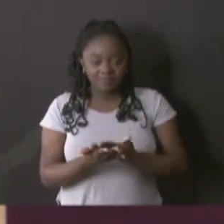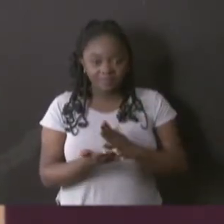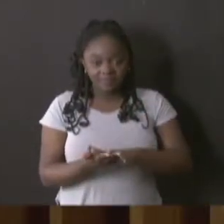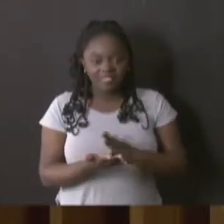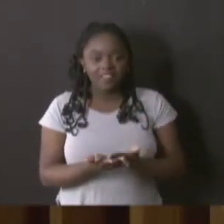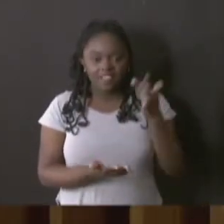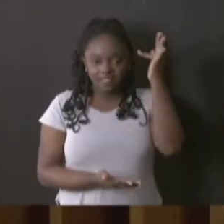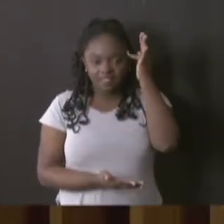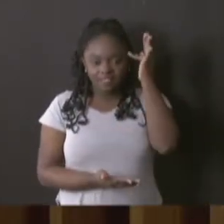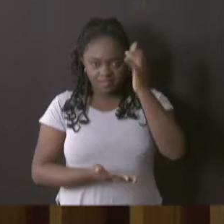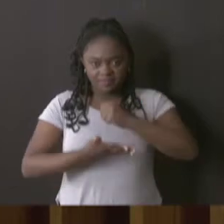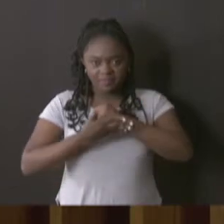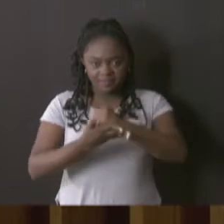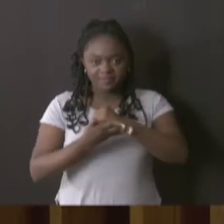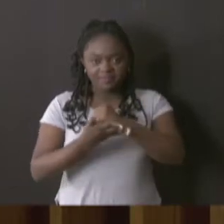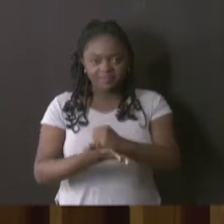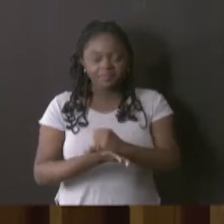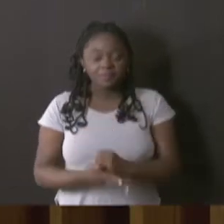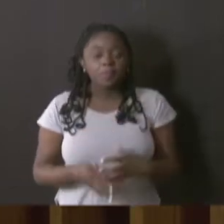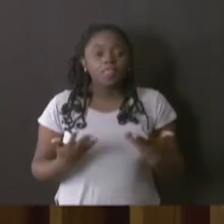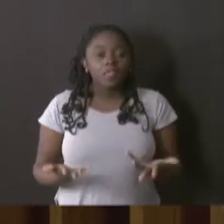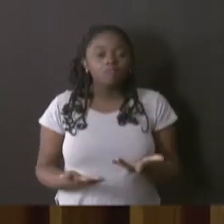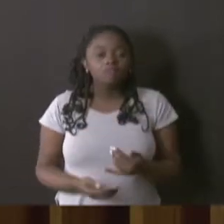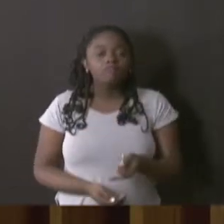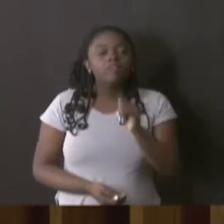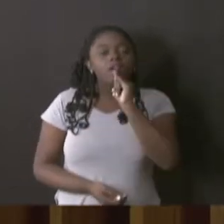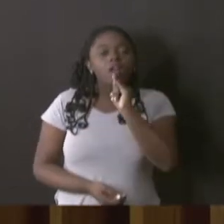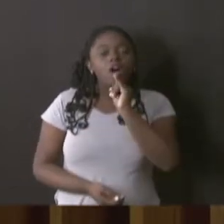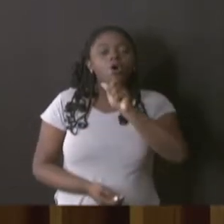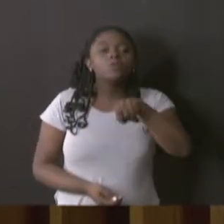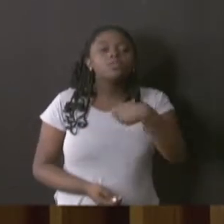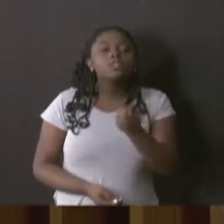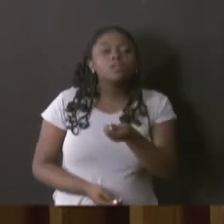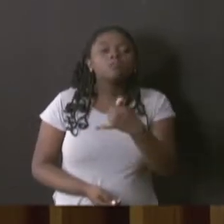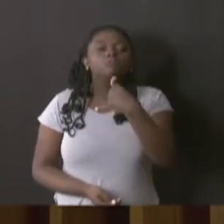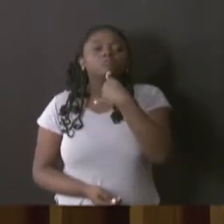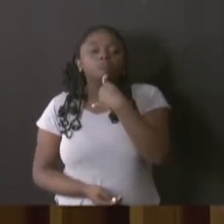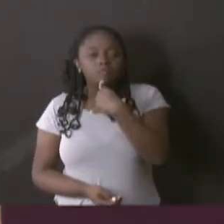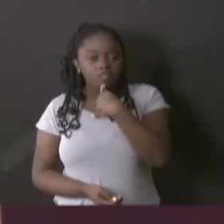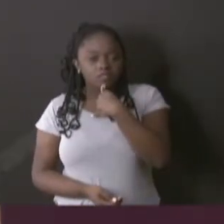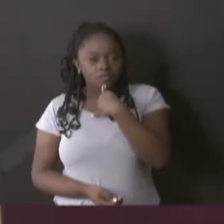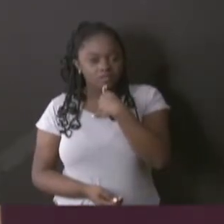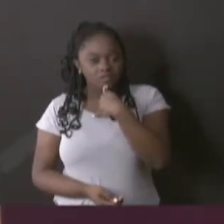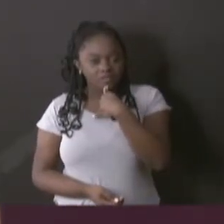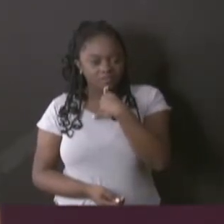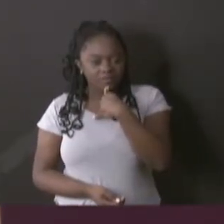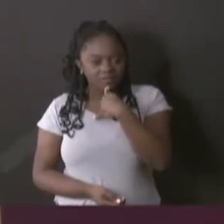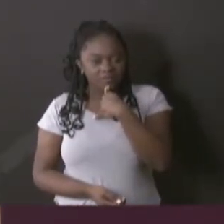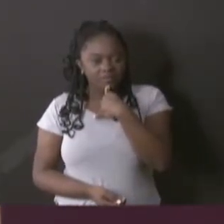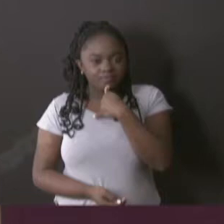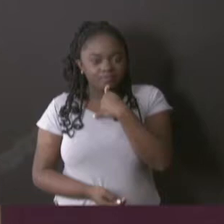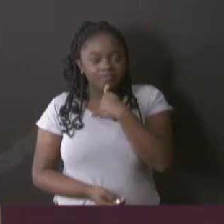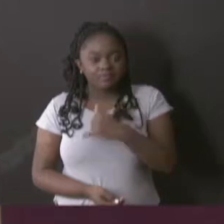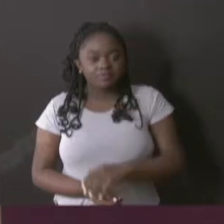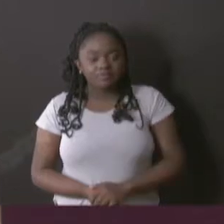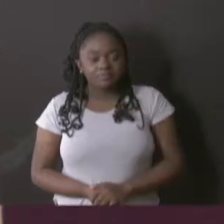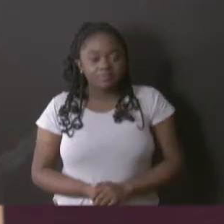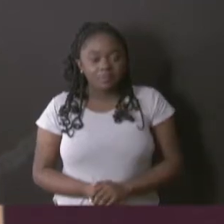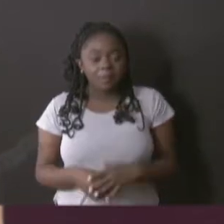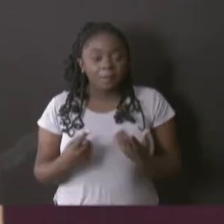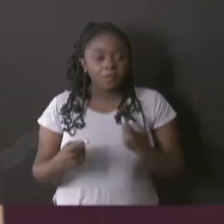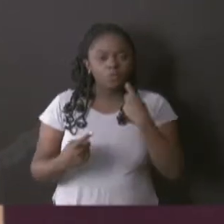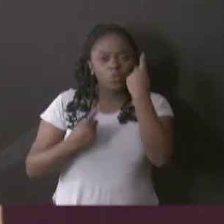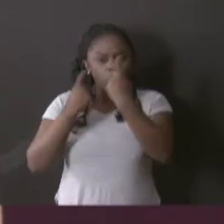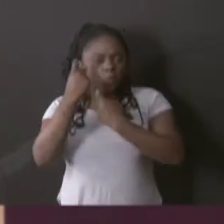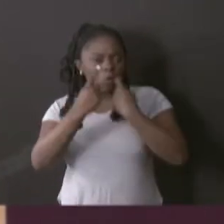nos ajudando. Isso. Mas, por exemplo, o sinal triste, faz para mim. Que eu não triste. Tô triste. Né? Mas você pode... Aí, mas o seu